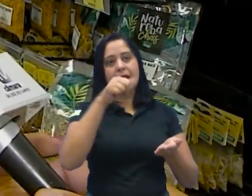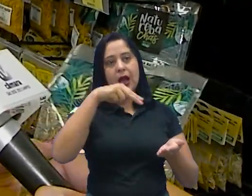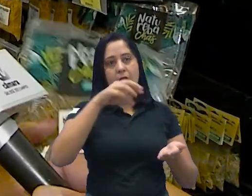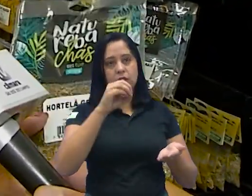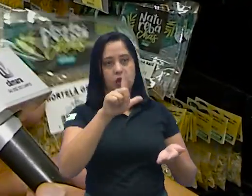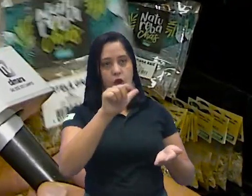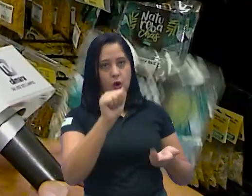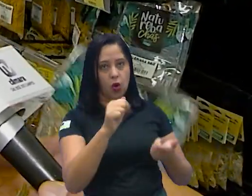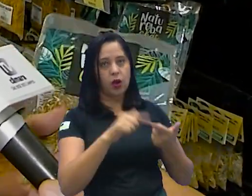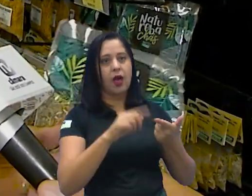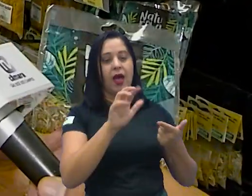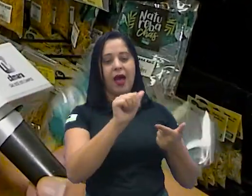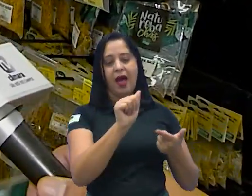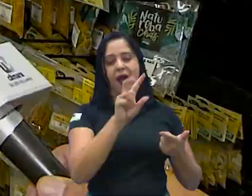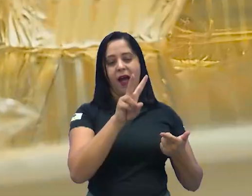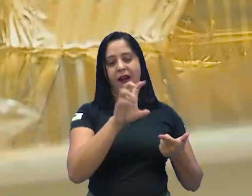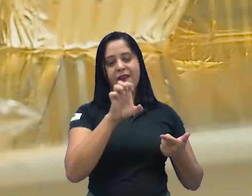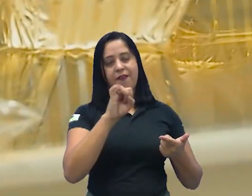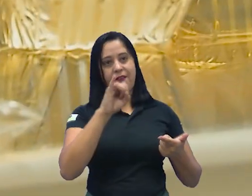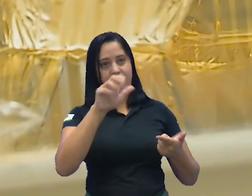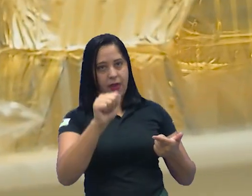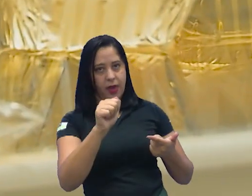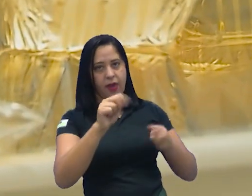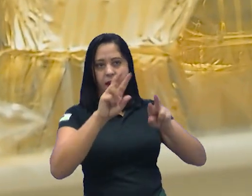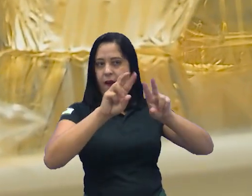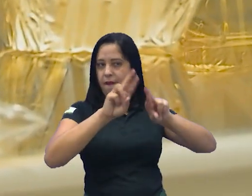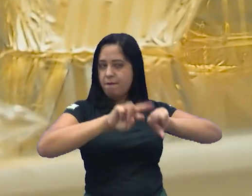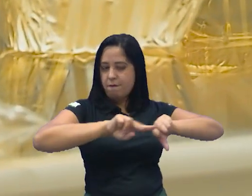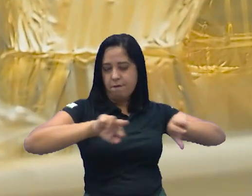a aveia, vários produtos.